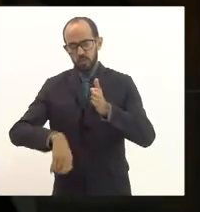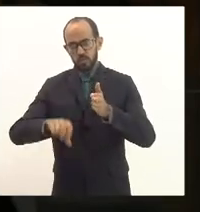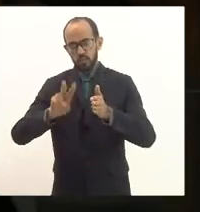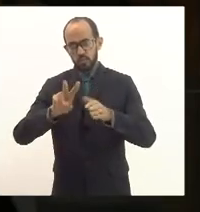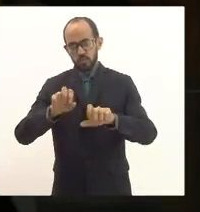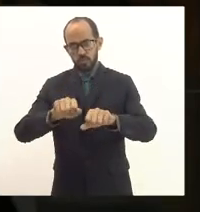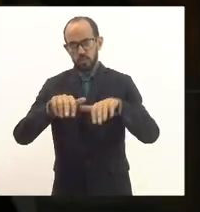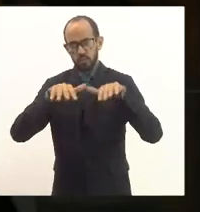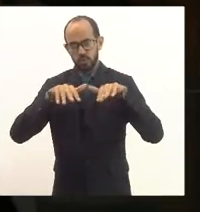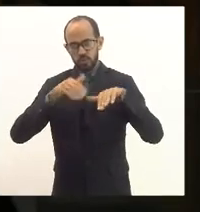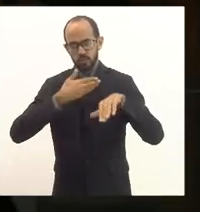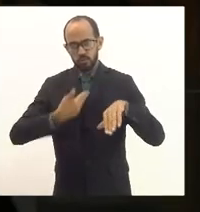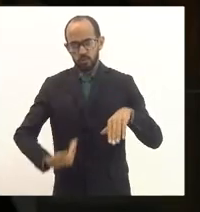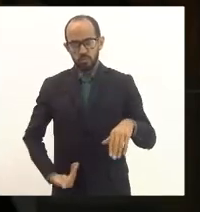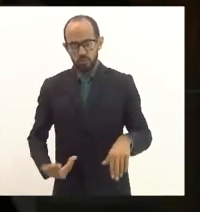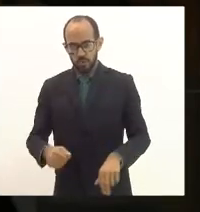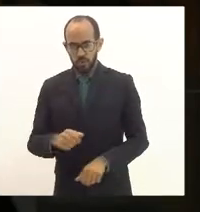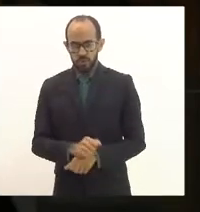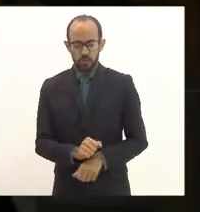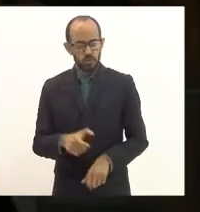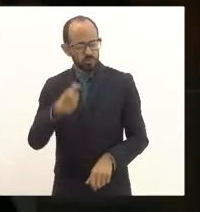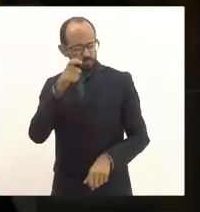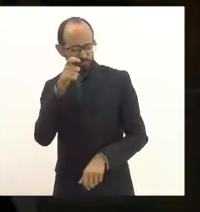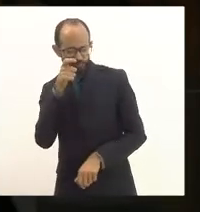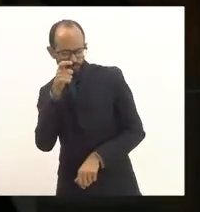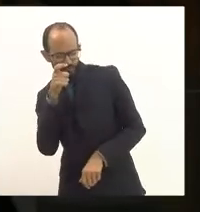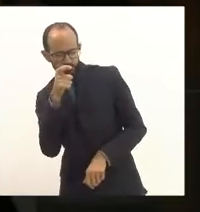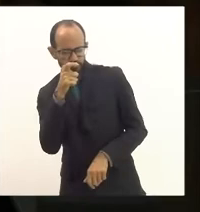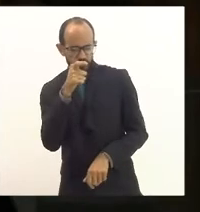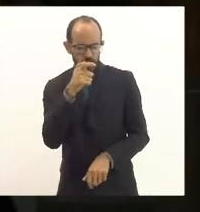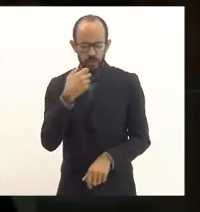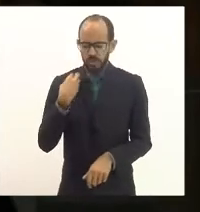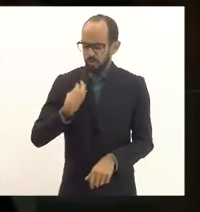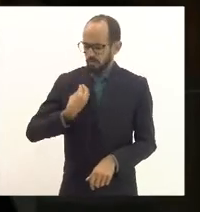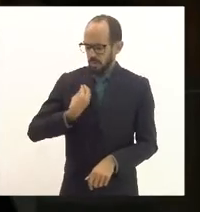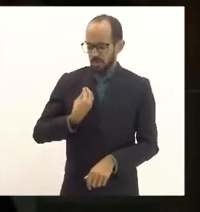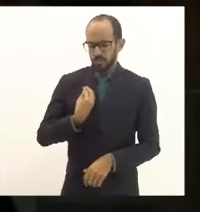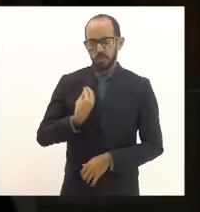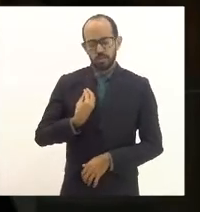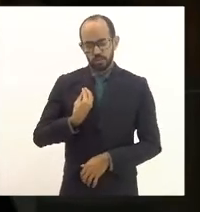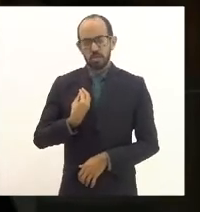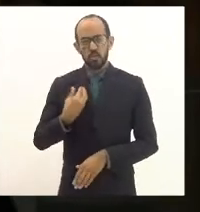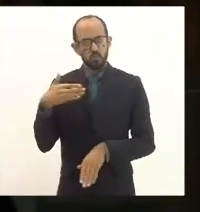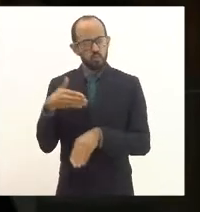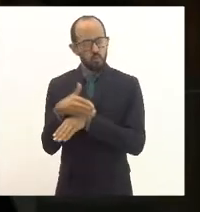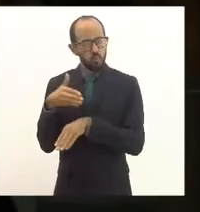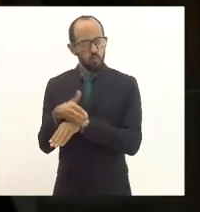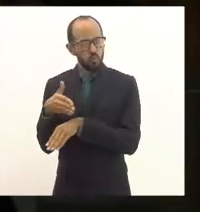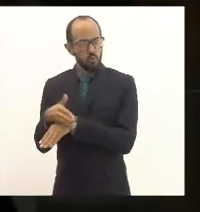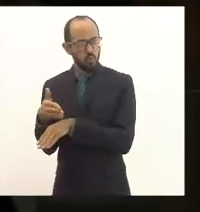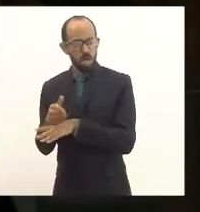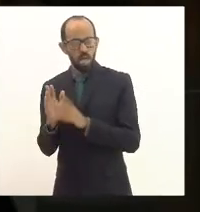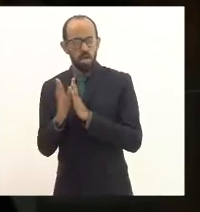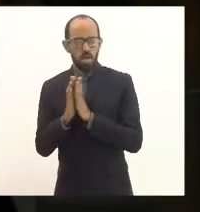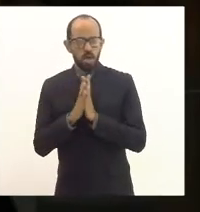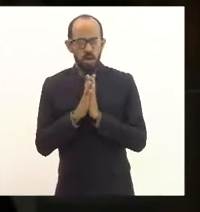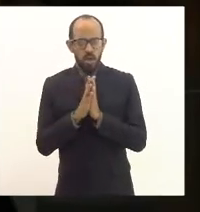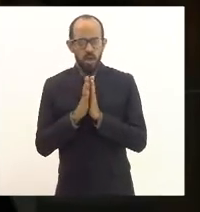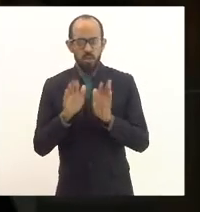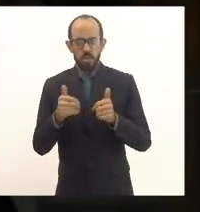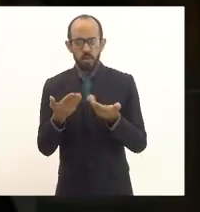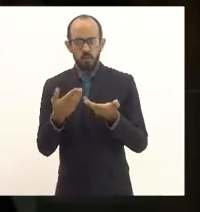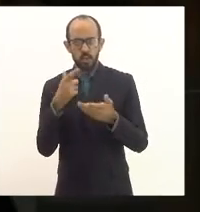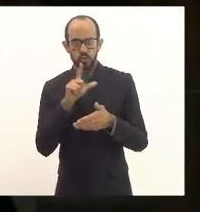audiências públicas, com intensa participação, para se chegar a uma redação